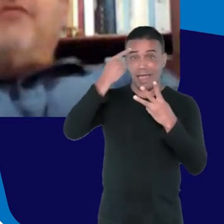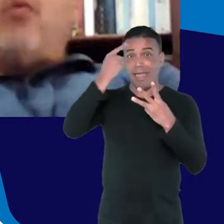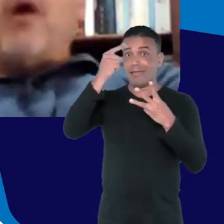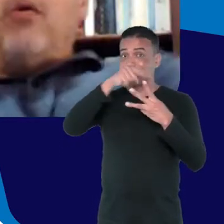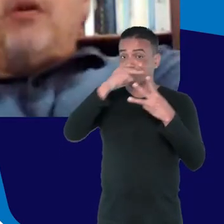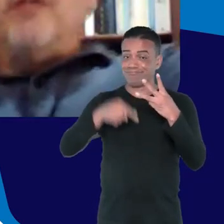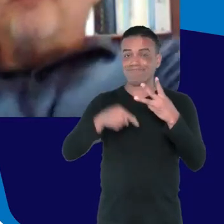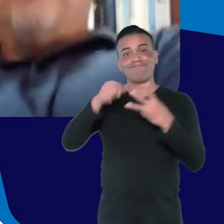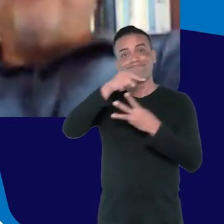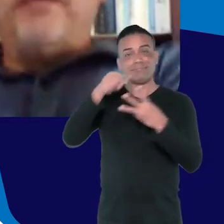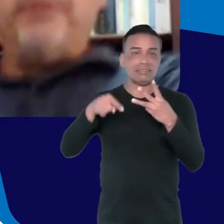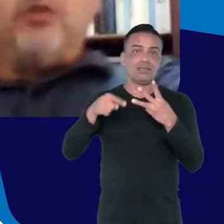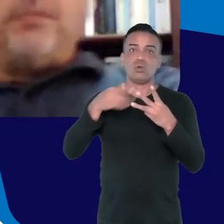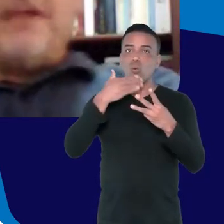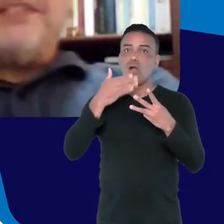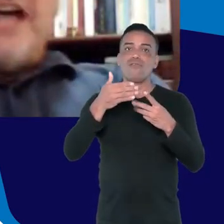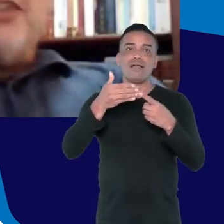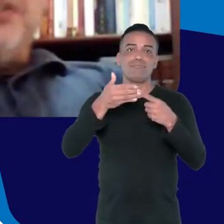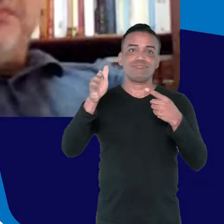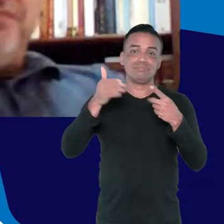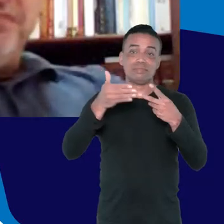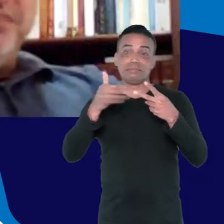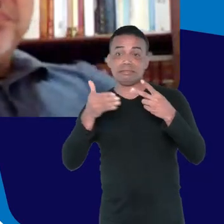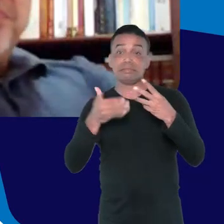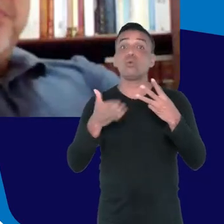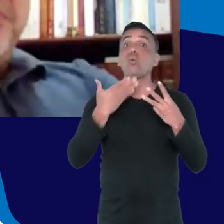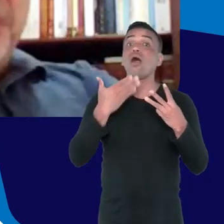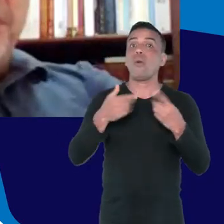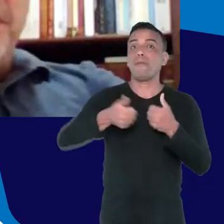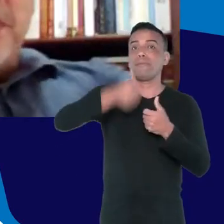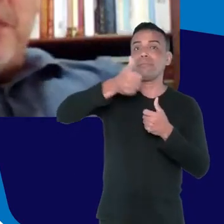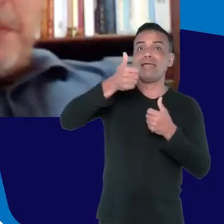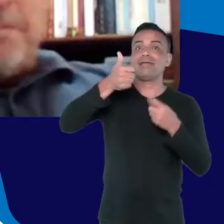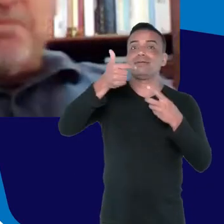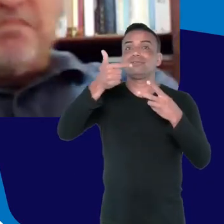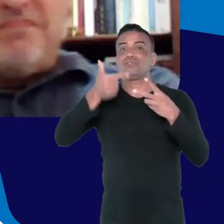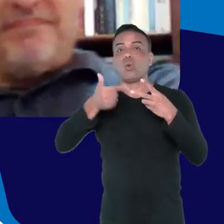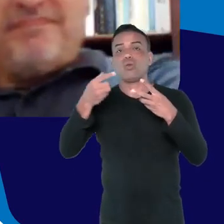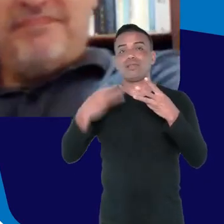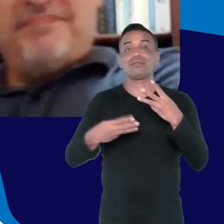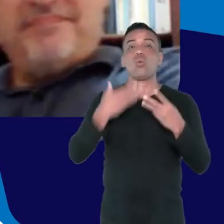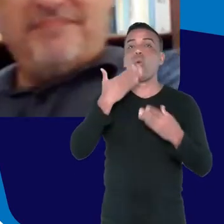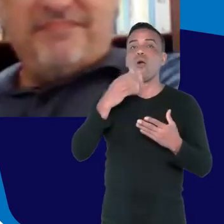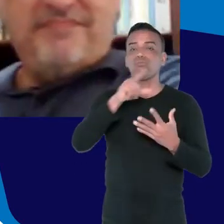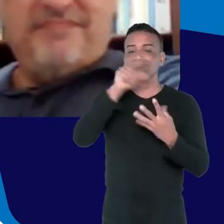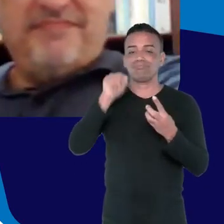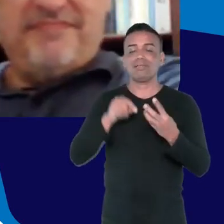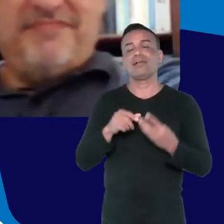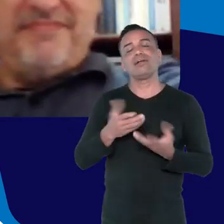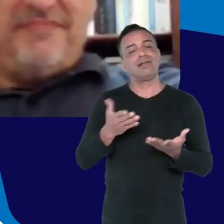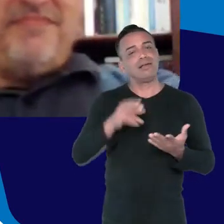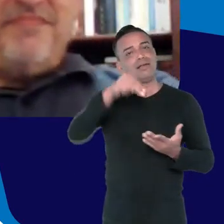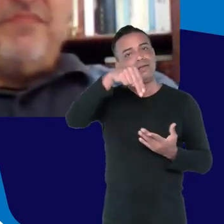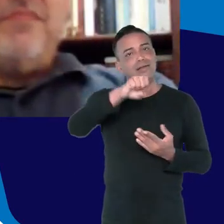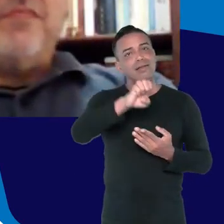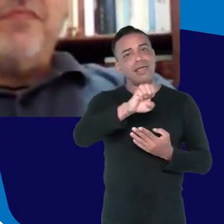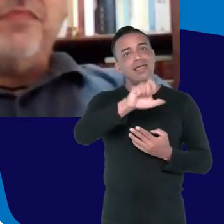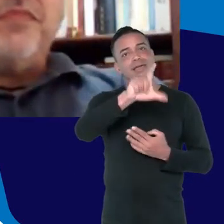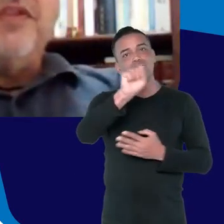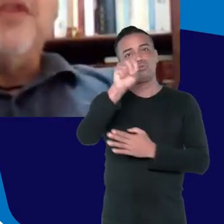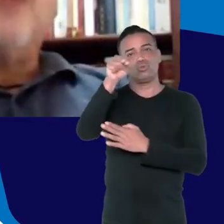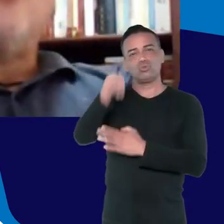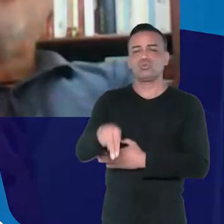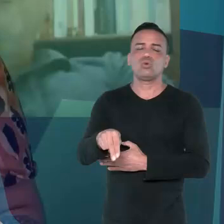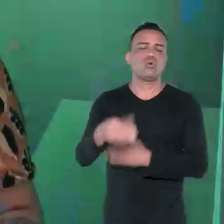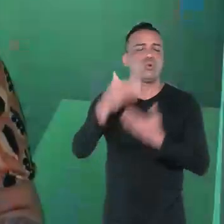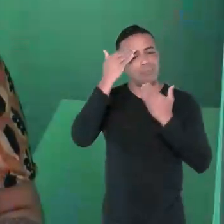vamos ver qual vai pedir passagem primeiro. Nelson, muito obrigado. Foi